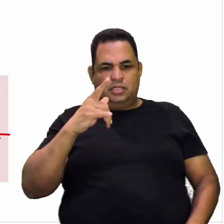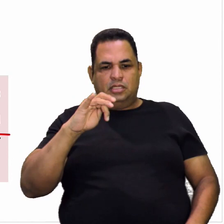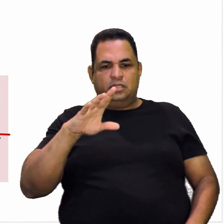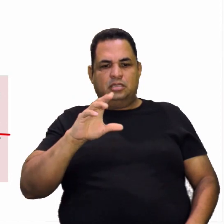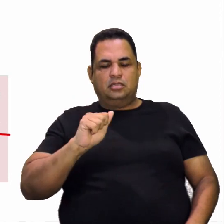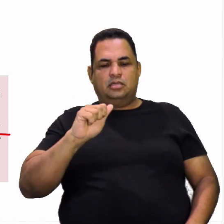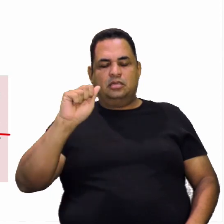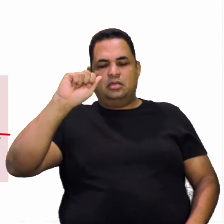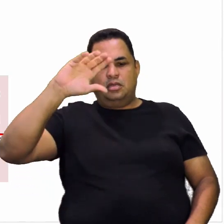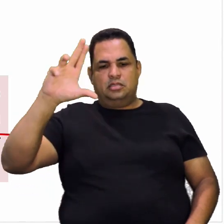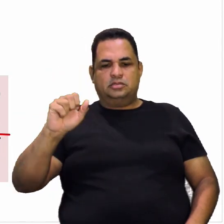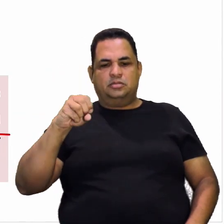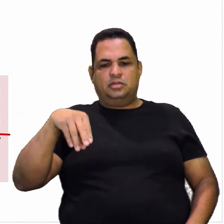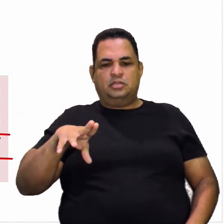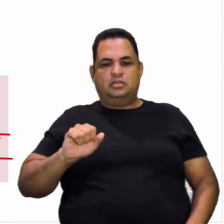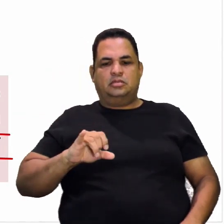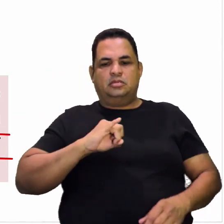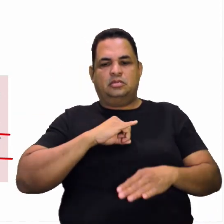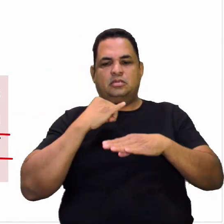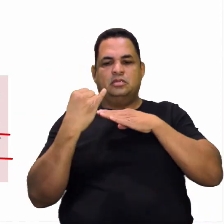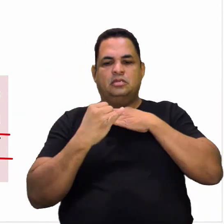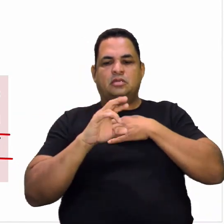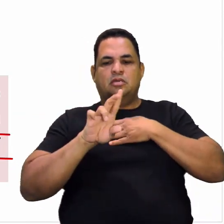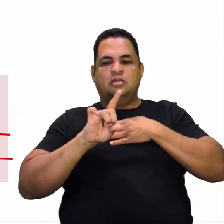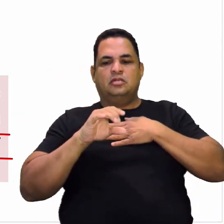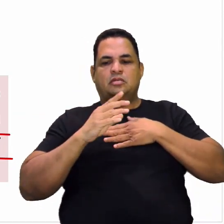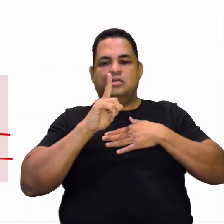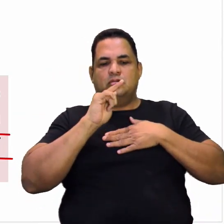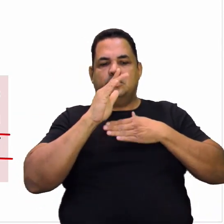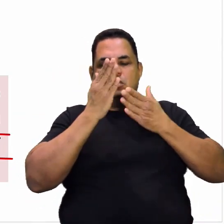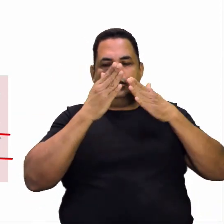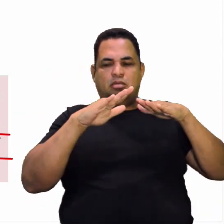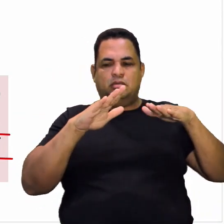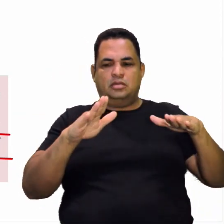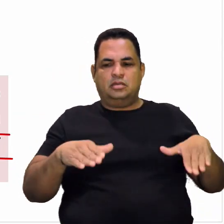Ásia Menor, e a ilha de Rhodes, no mar Egeu.